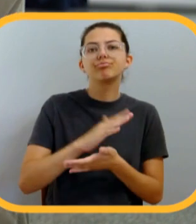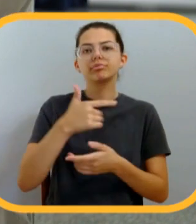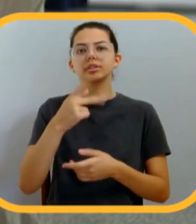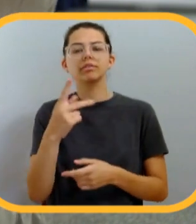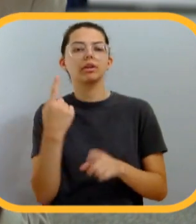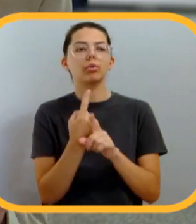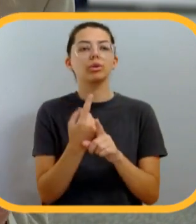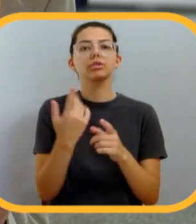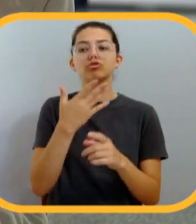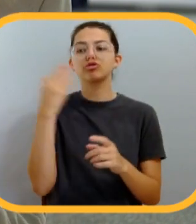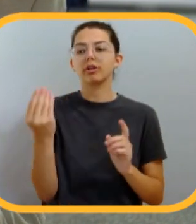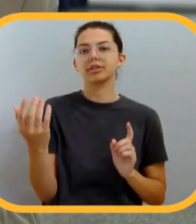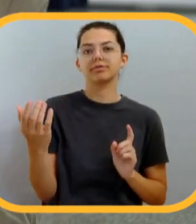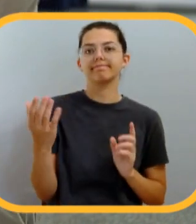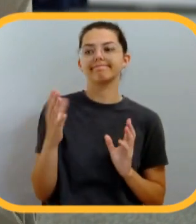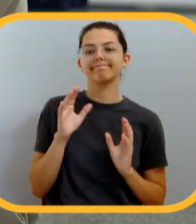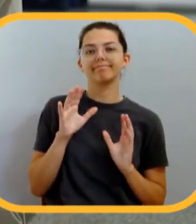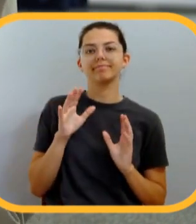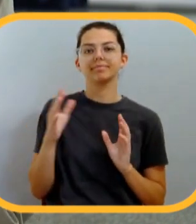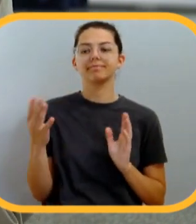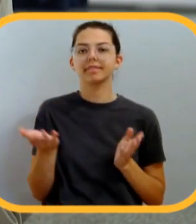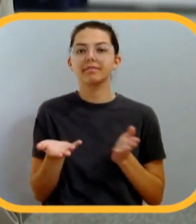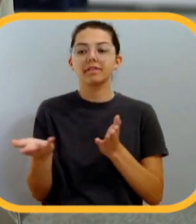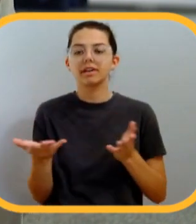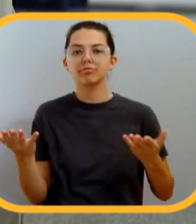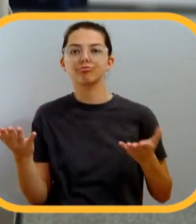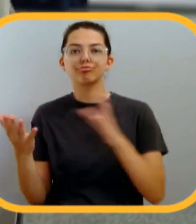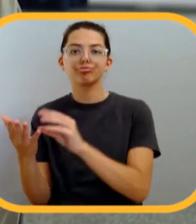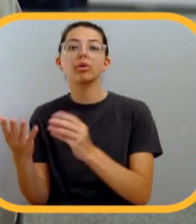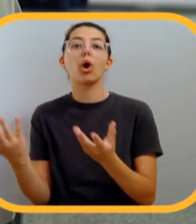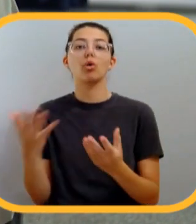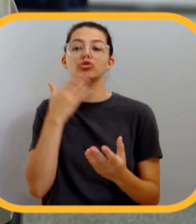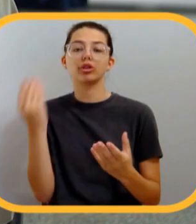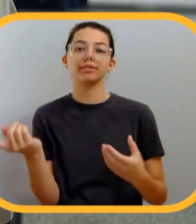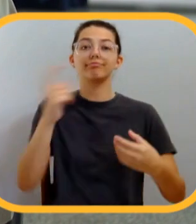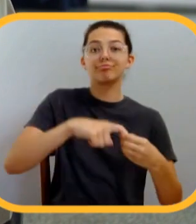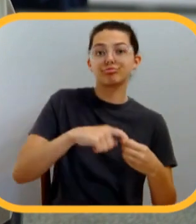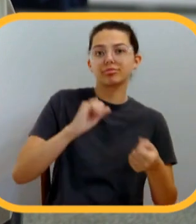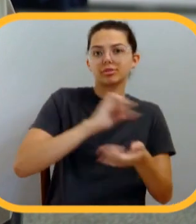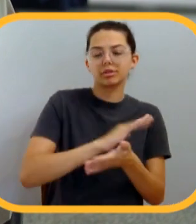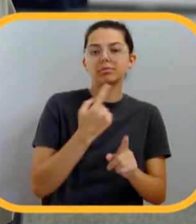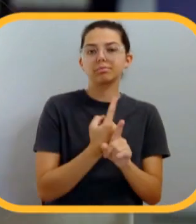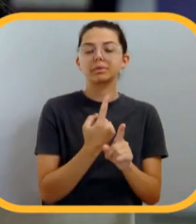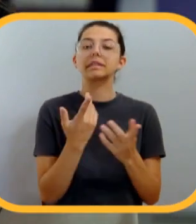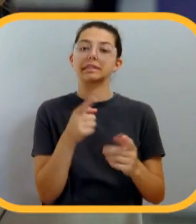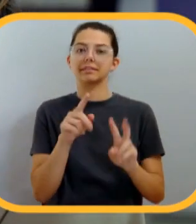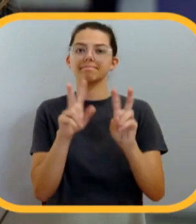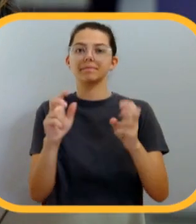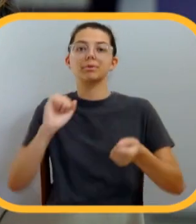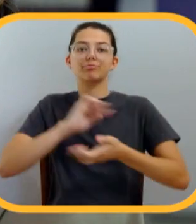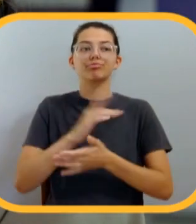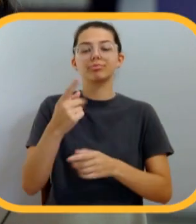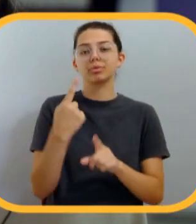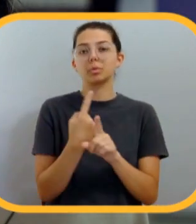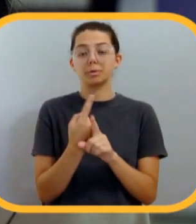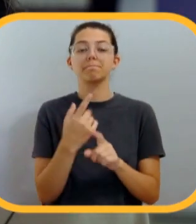de chegar mais aos jovens ou os jovens mais aos órgãos de informação. E é aqui precisamente que entra a questão da literacia mediática.